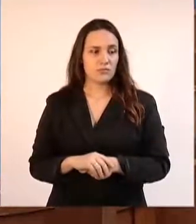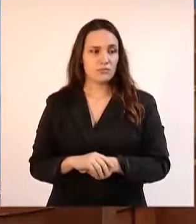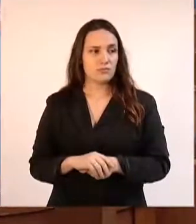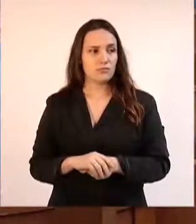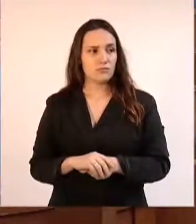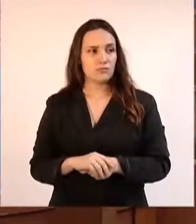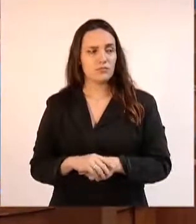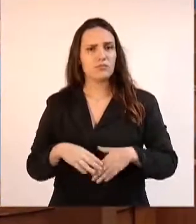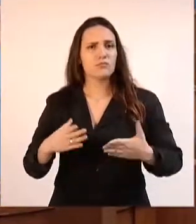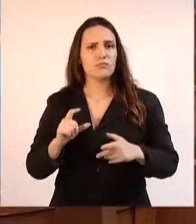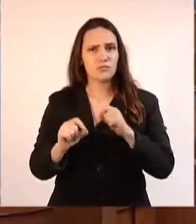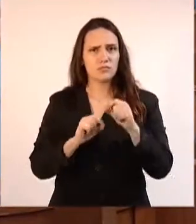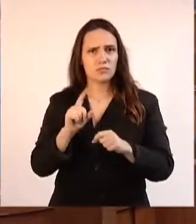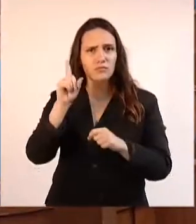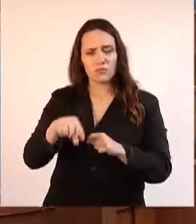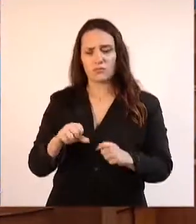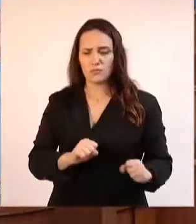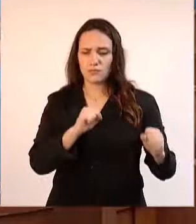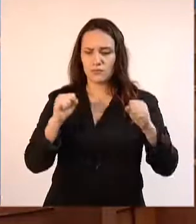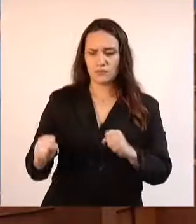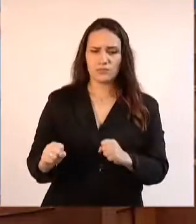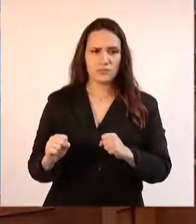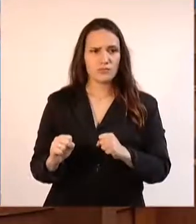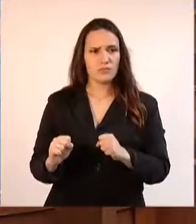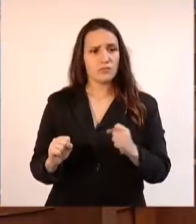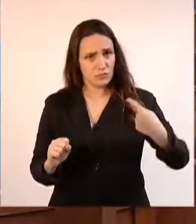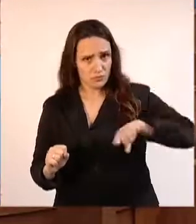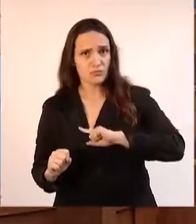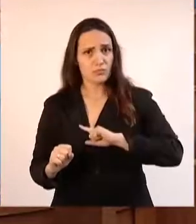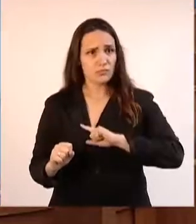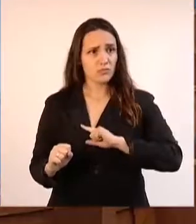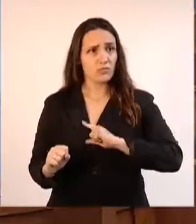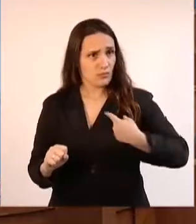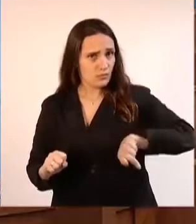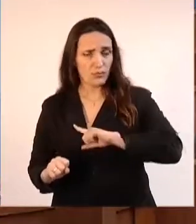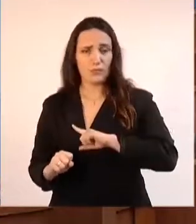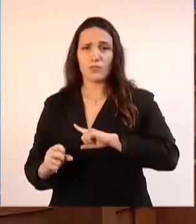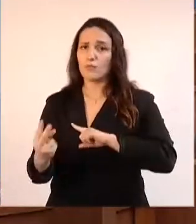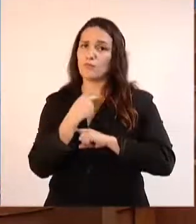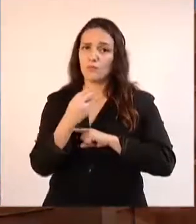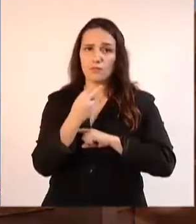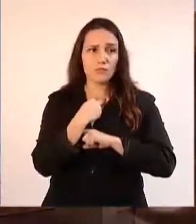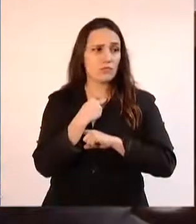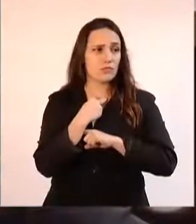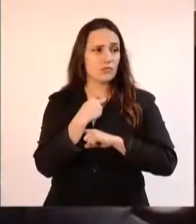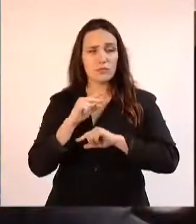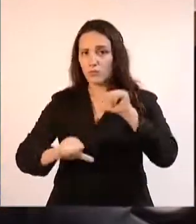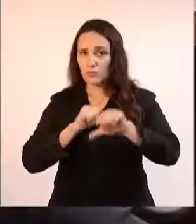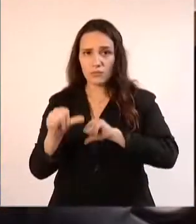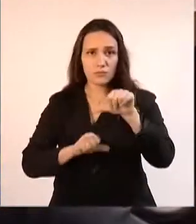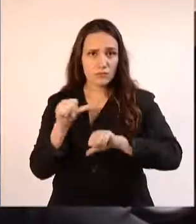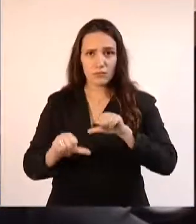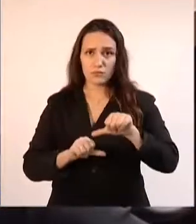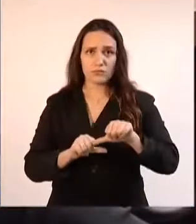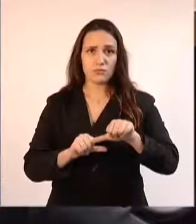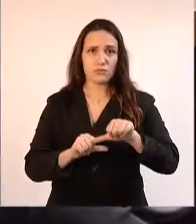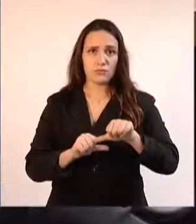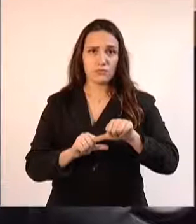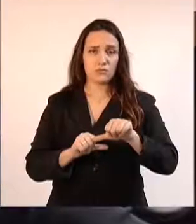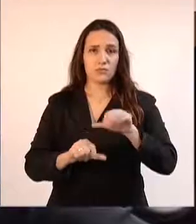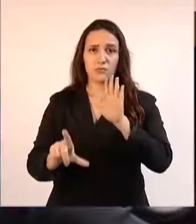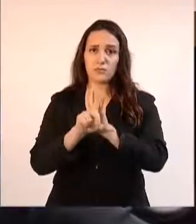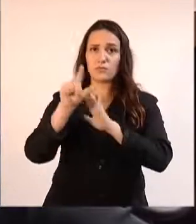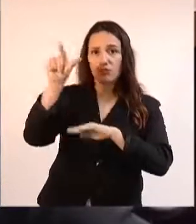é o poder constituinte decorrente? Nós não podemos alterar aquilo que a